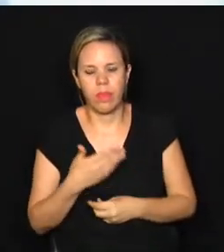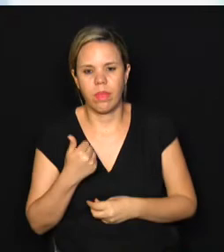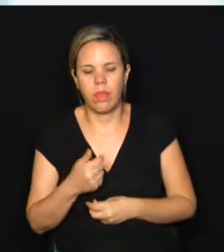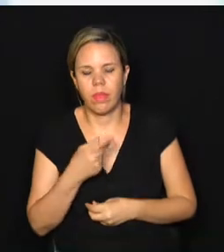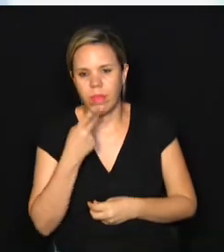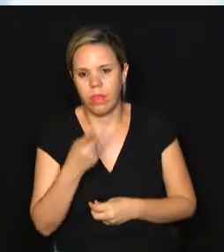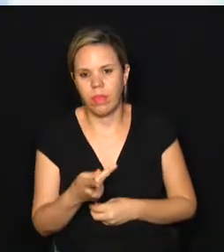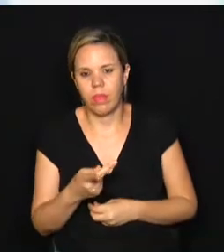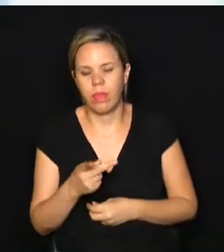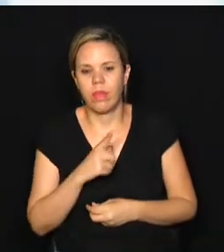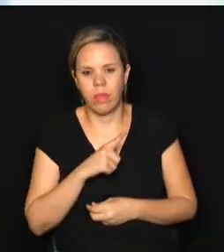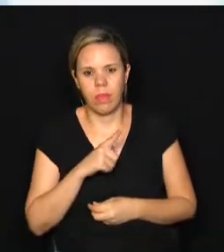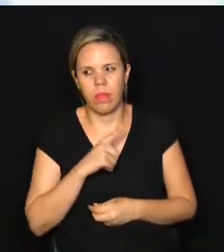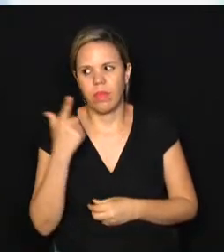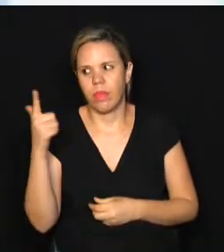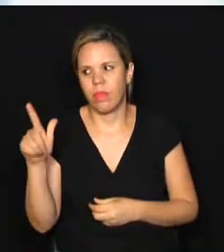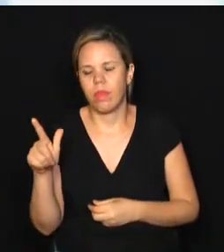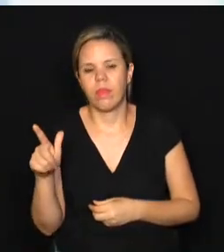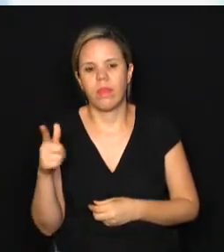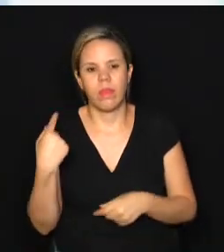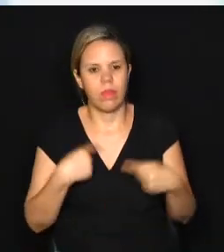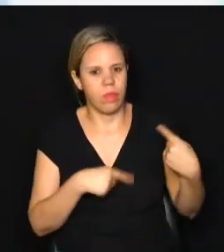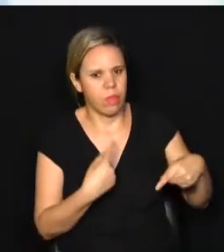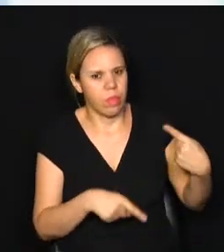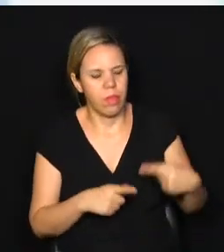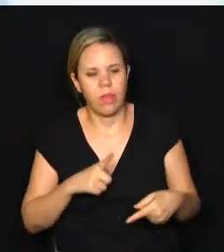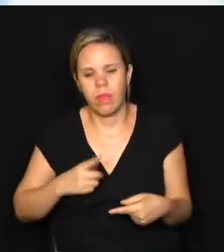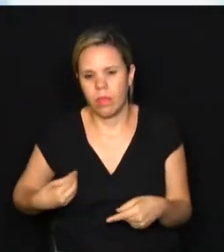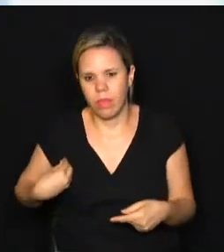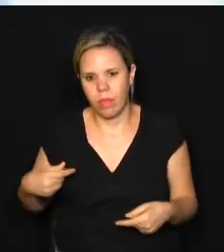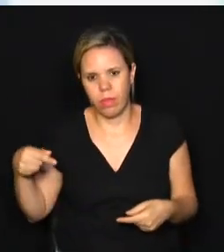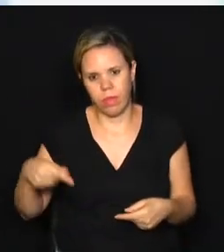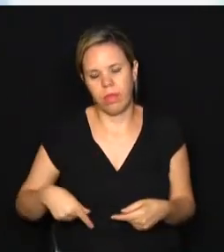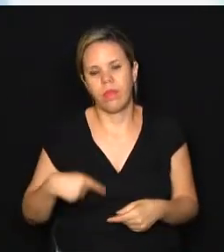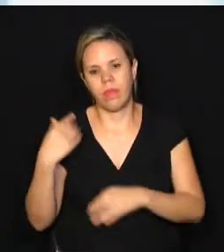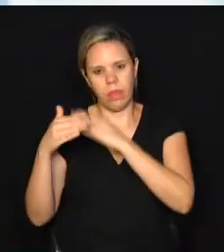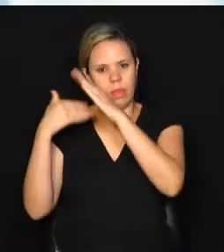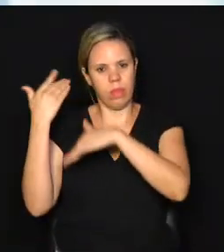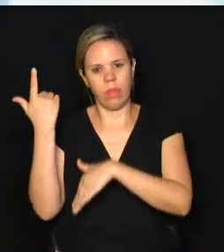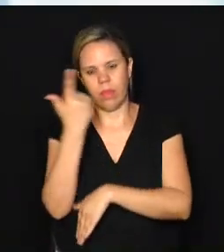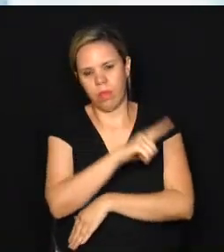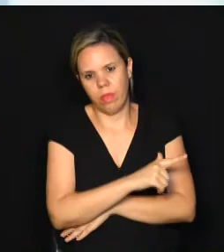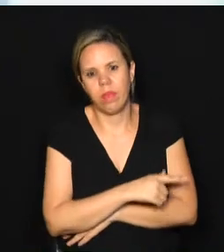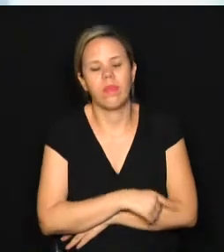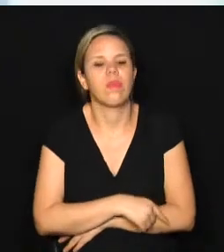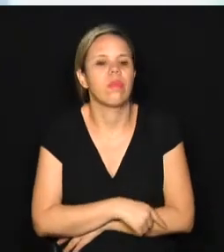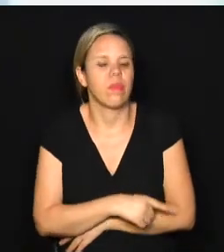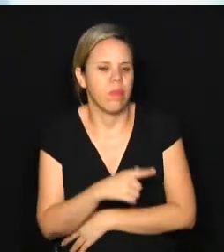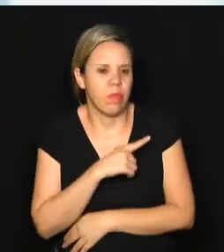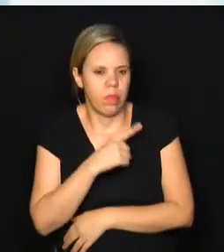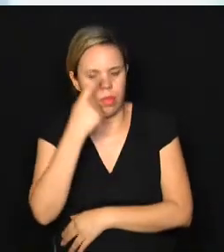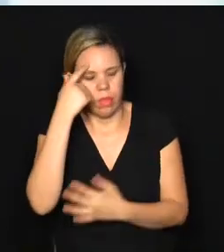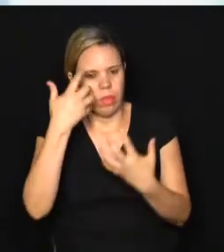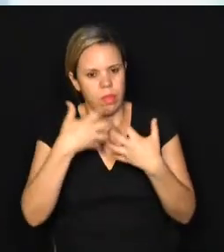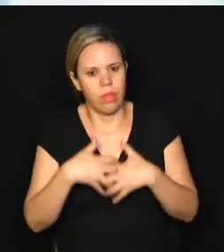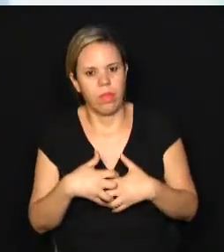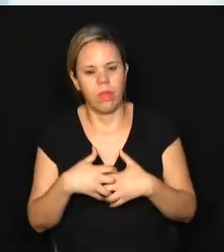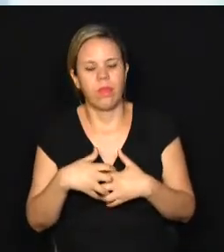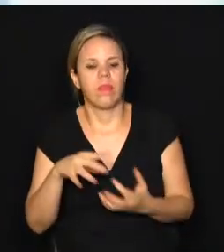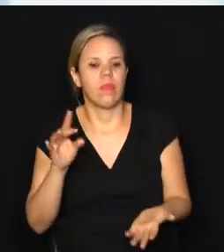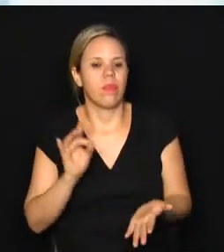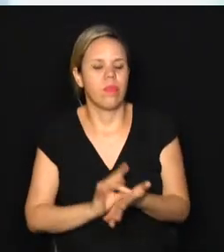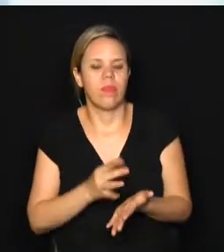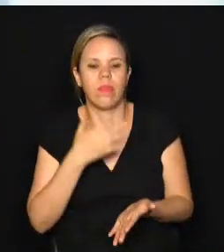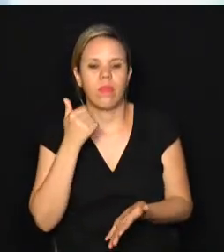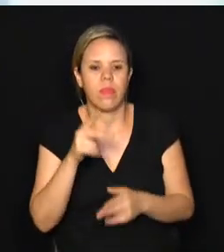porque existem outros projetos políticos e a gente está aqui justamente construindo um outro, e que a gente tem que pensar o que de fato é melhor